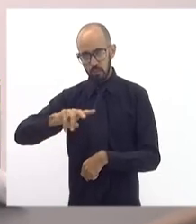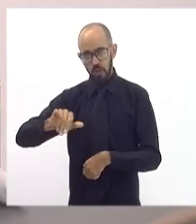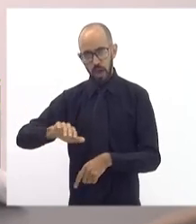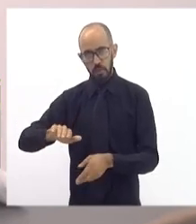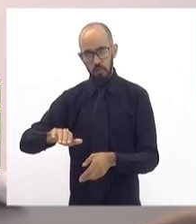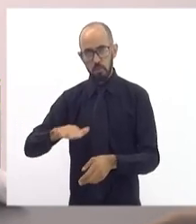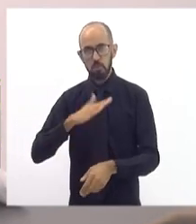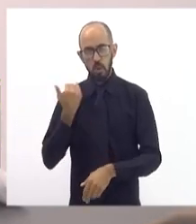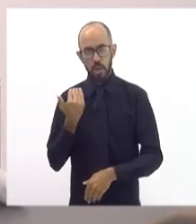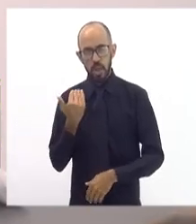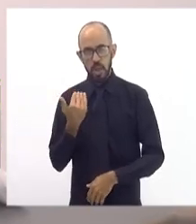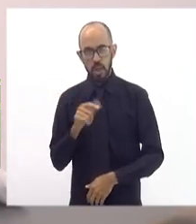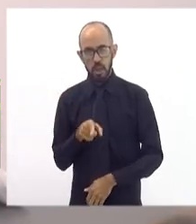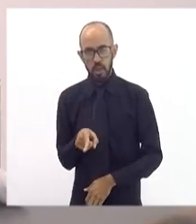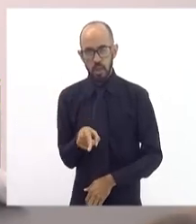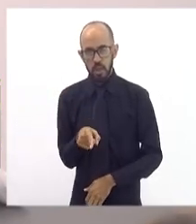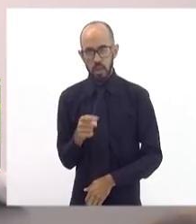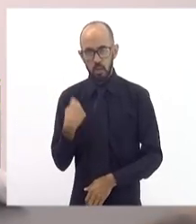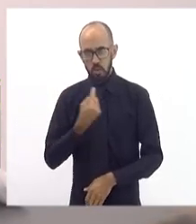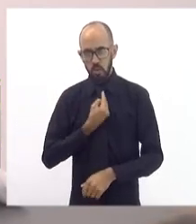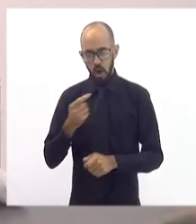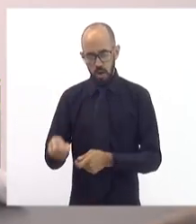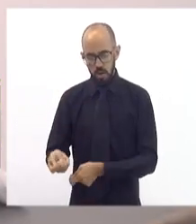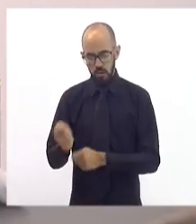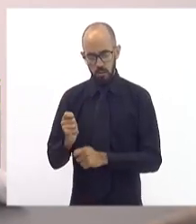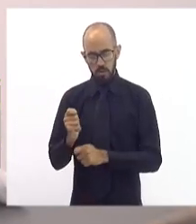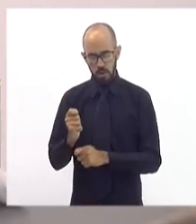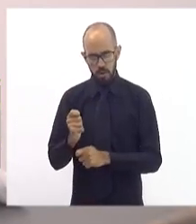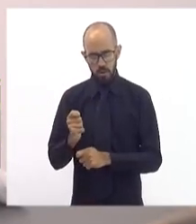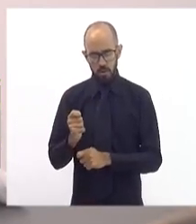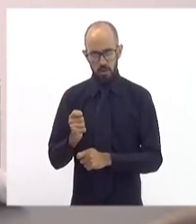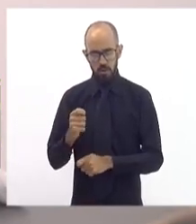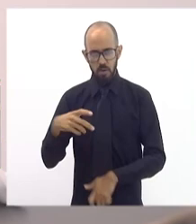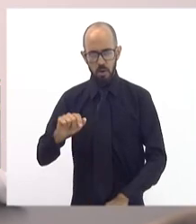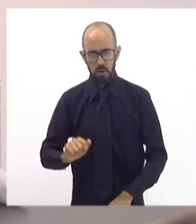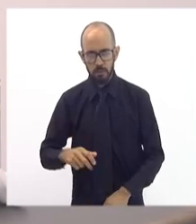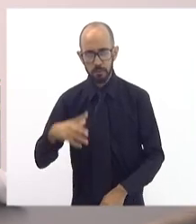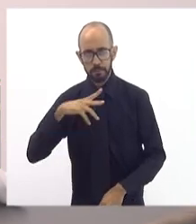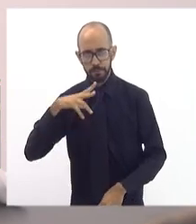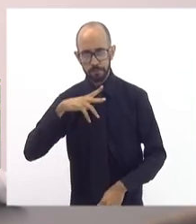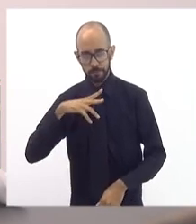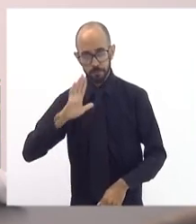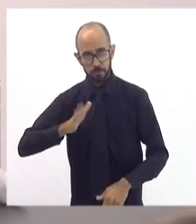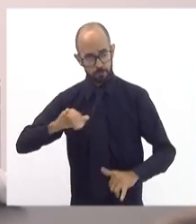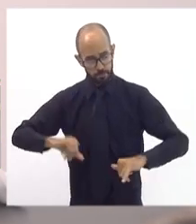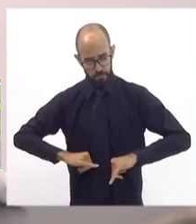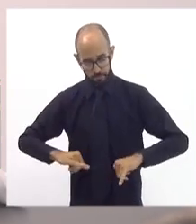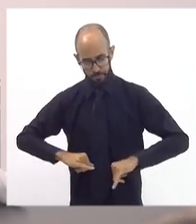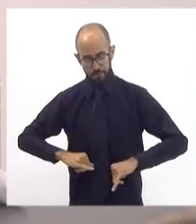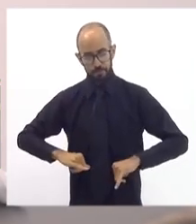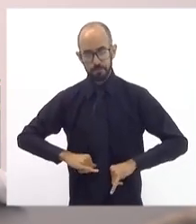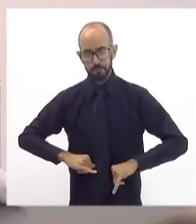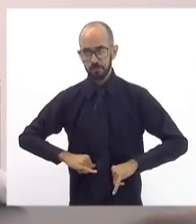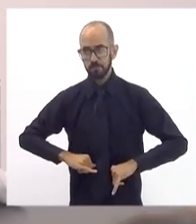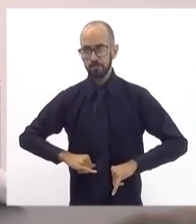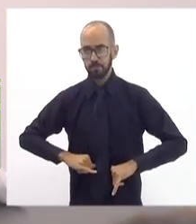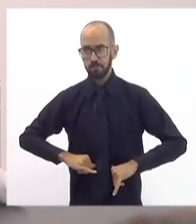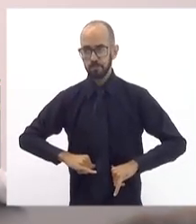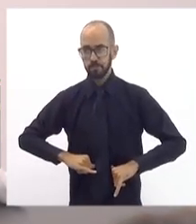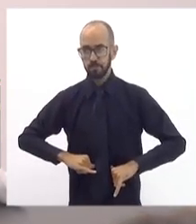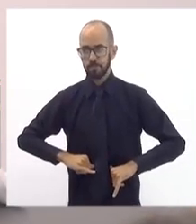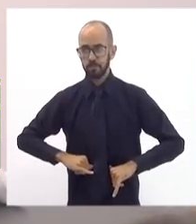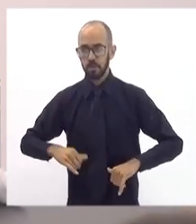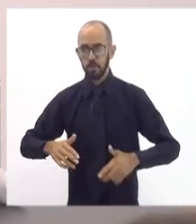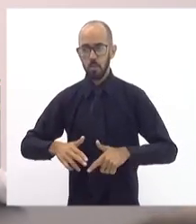morreram o meu pescador o nosso pescador artesanal da Baía de Sepetiba ele já vem sofrendo o tempo todo